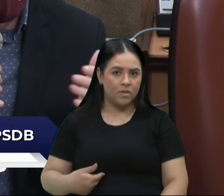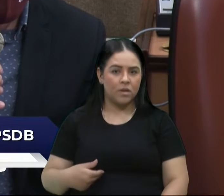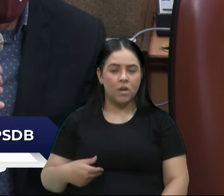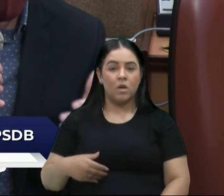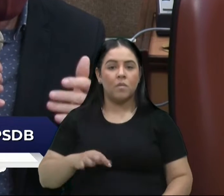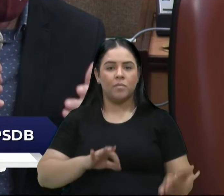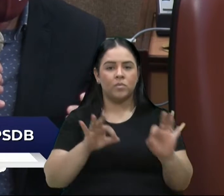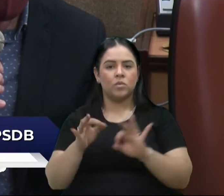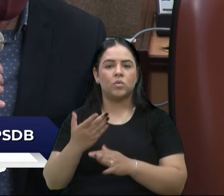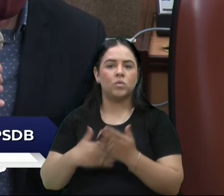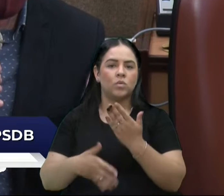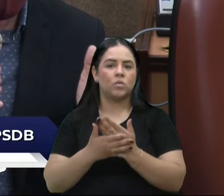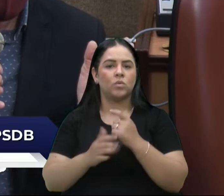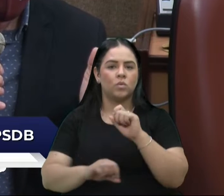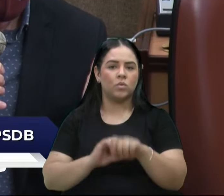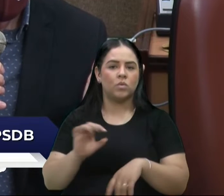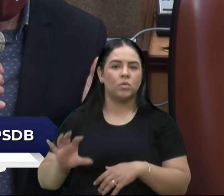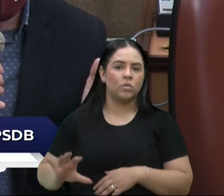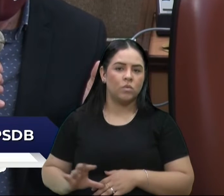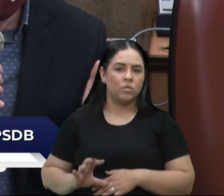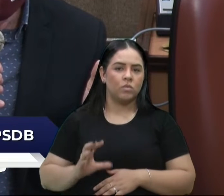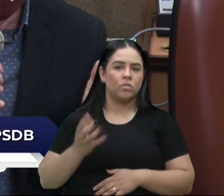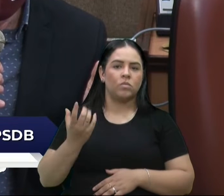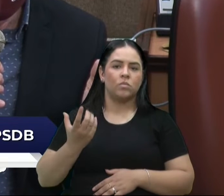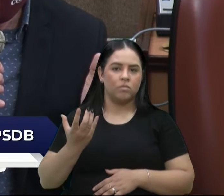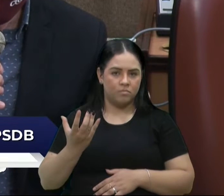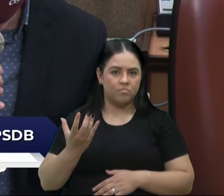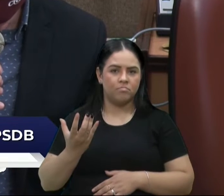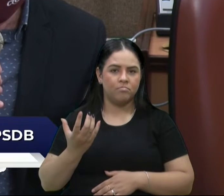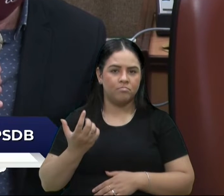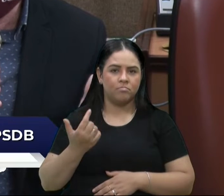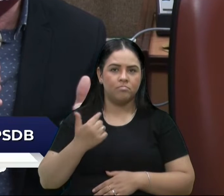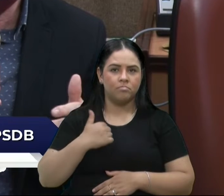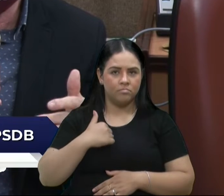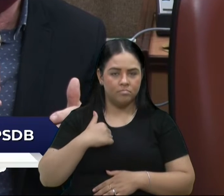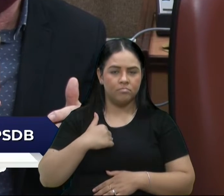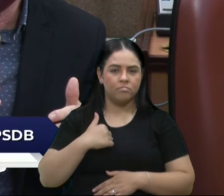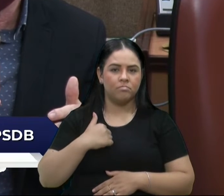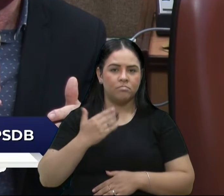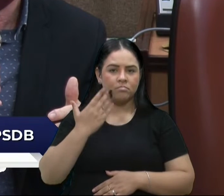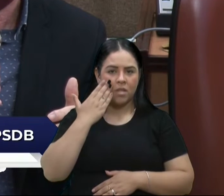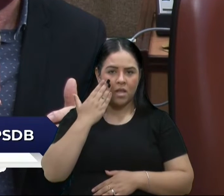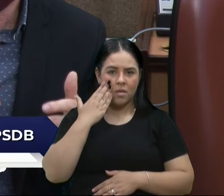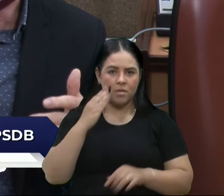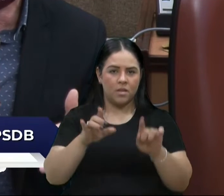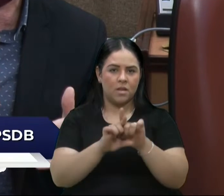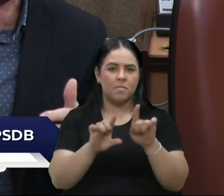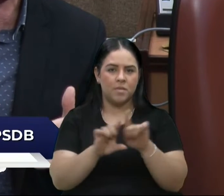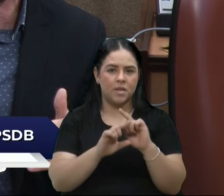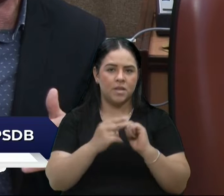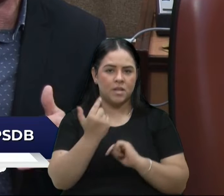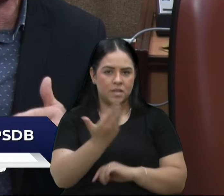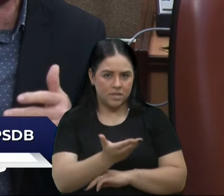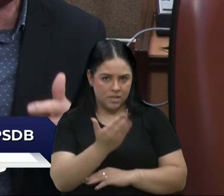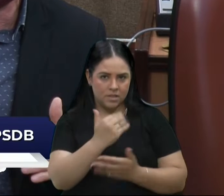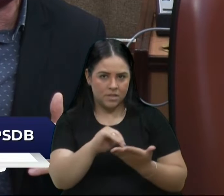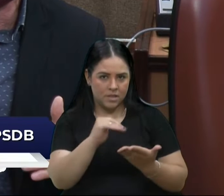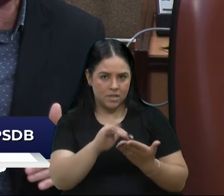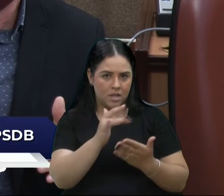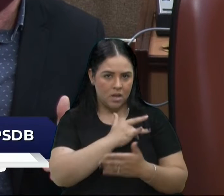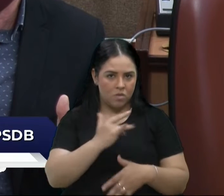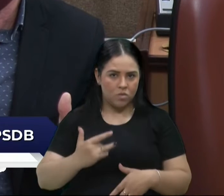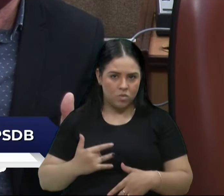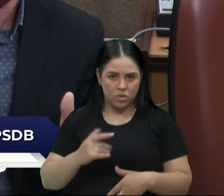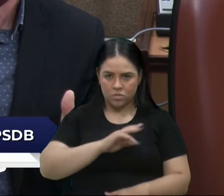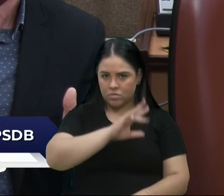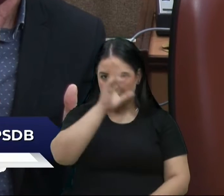acompanhando o desfecho do que está acontecendo, eu me posiciono, e eu sei que a secretária da Saúde se posiciona também, o prefeito,